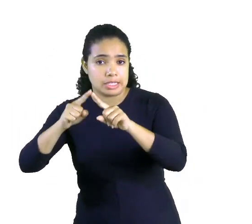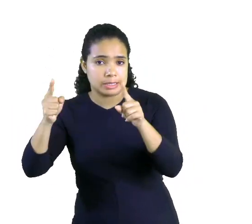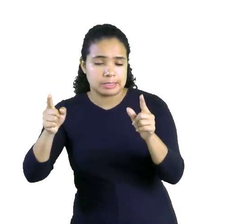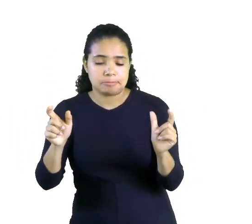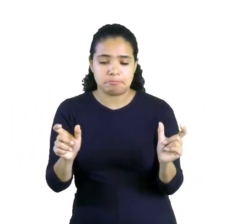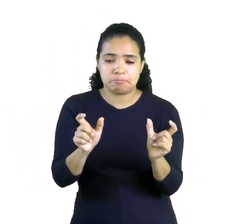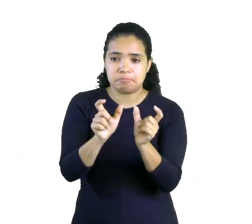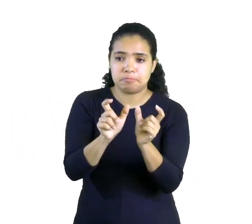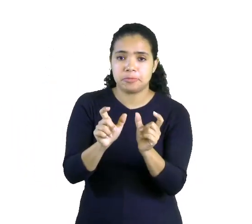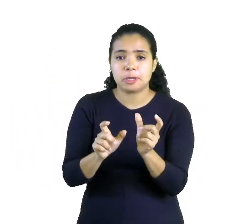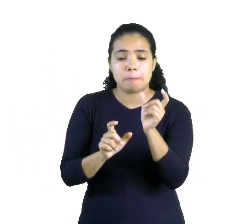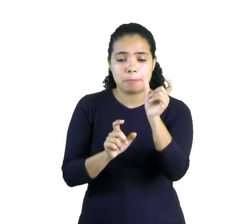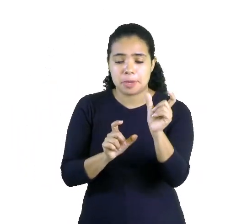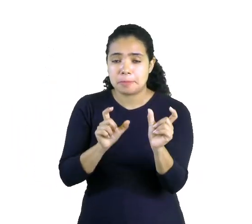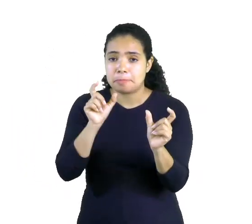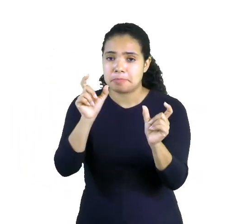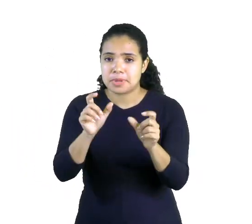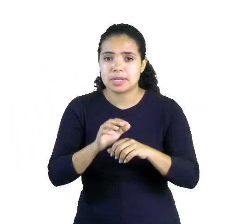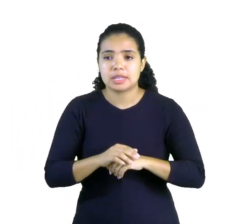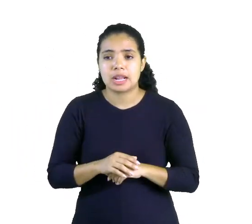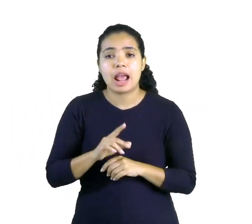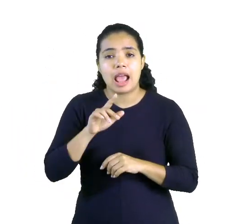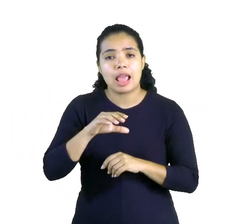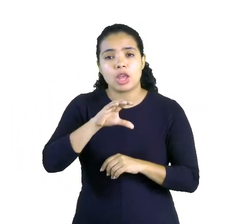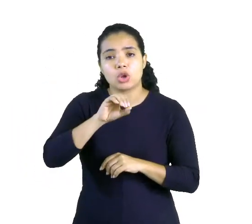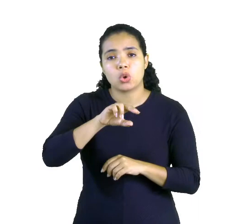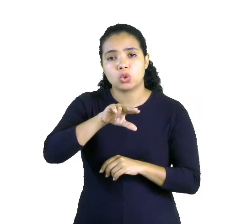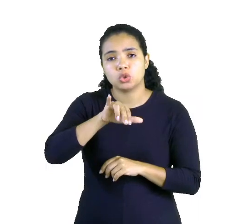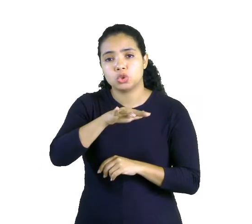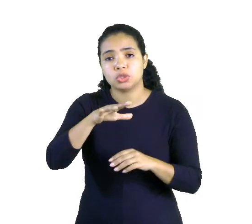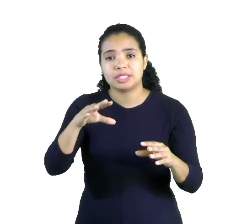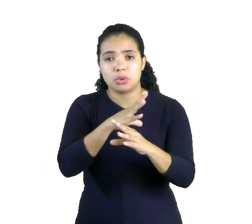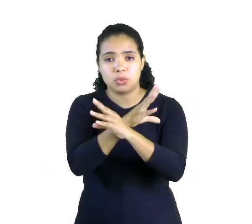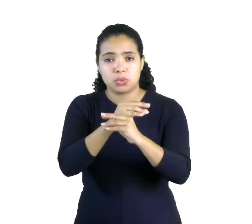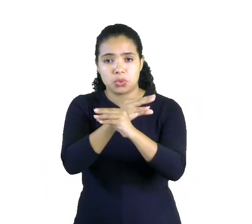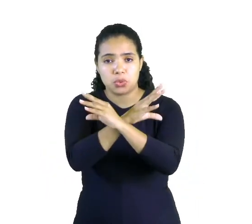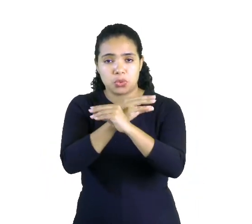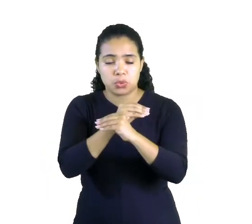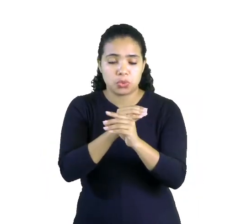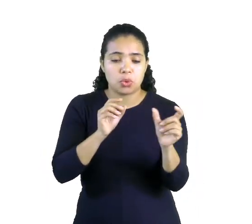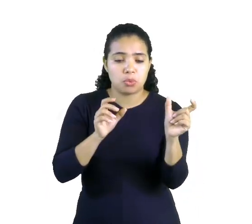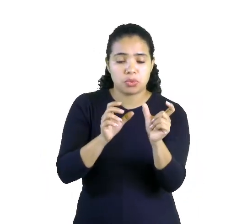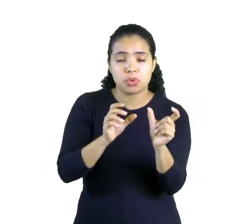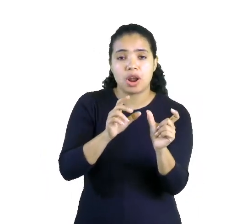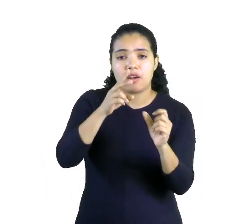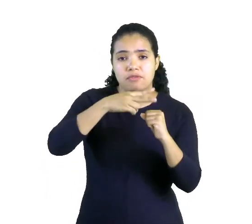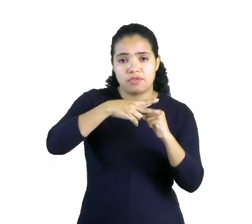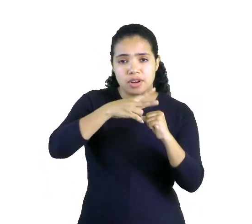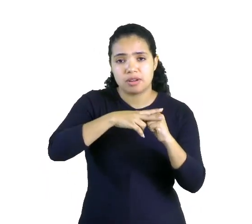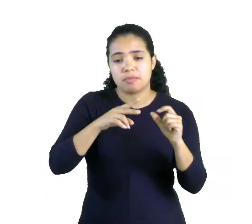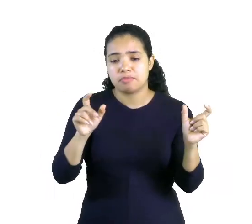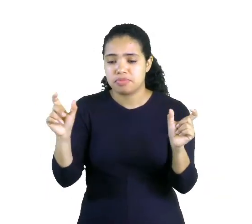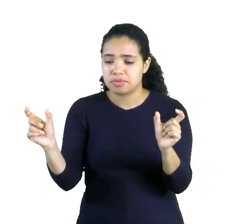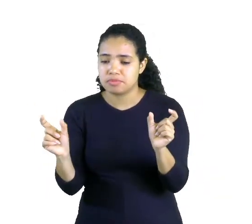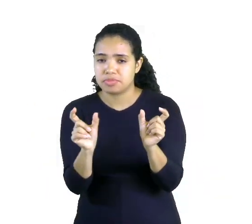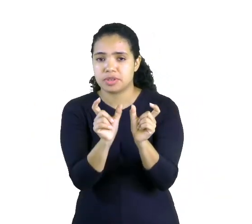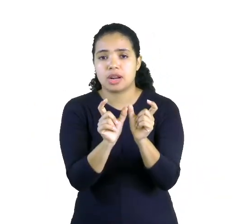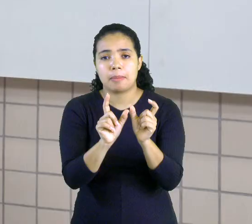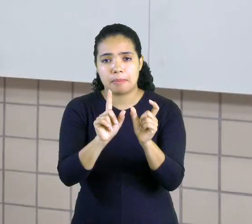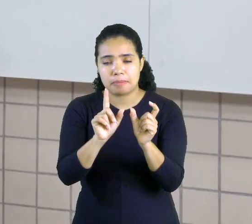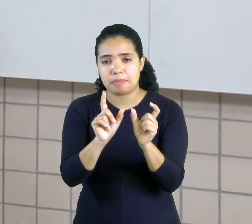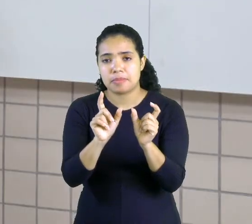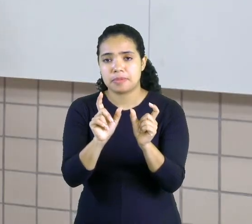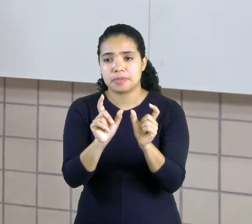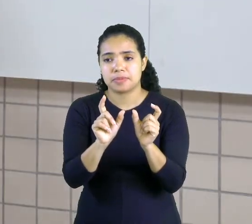As palavras destacadas são conjunções. Elas ligam orações e expressam sentido de adição,